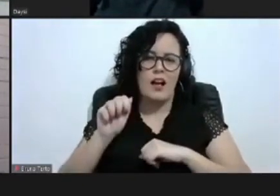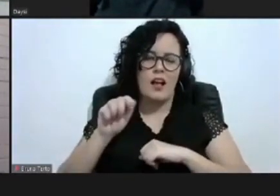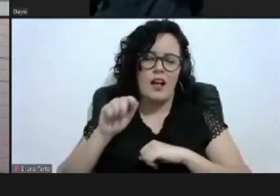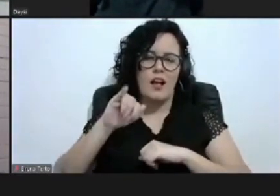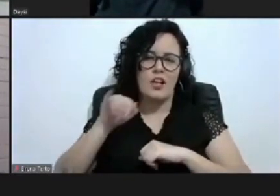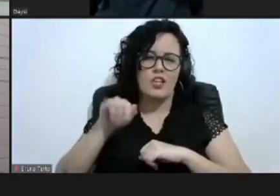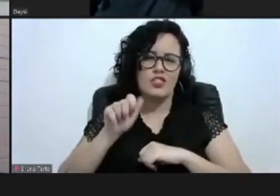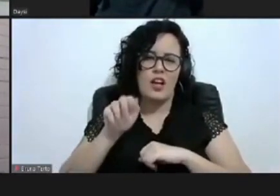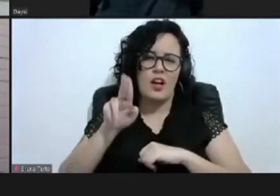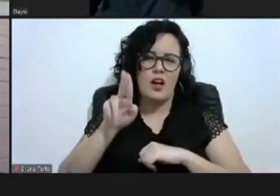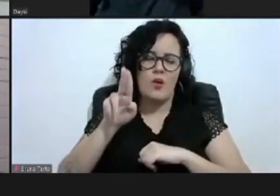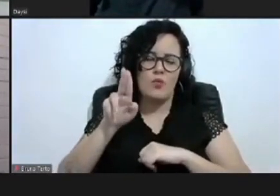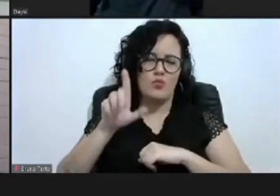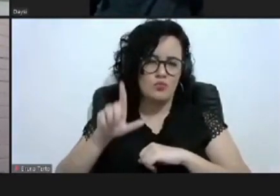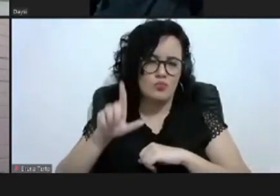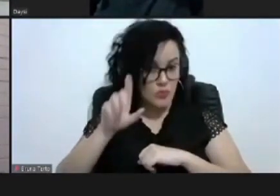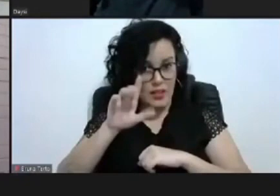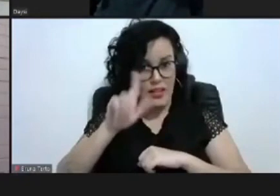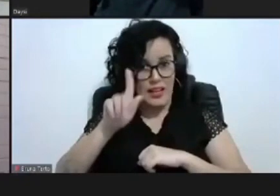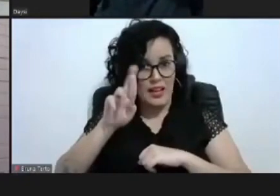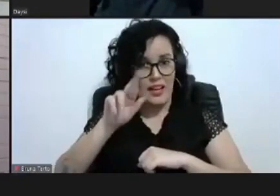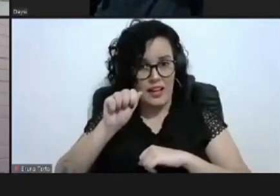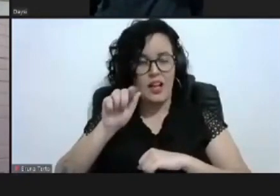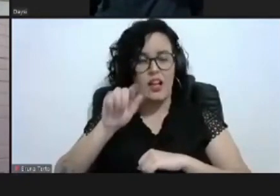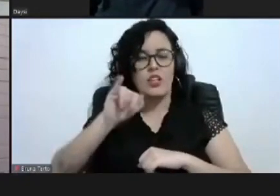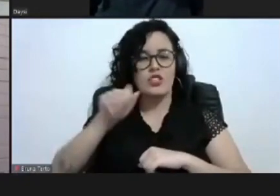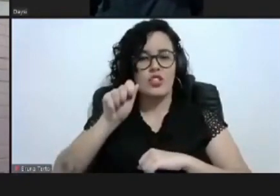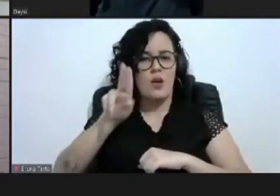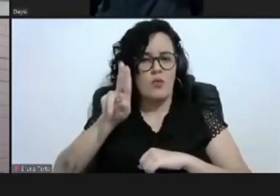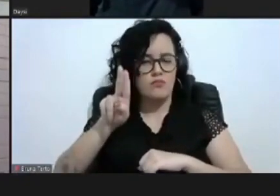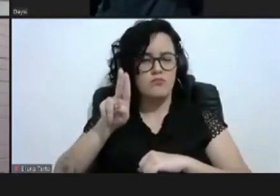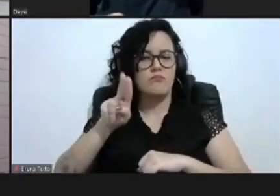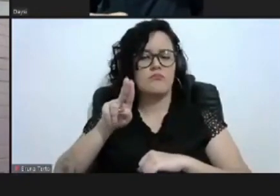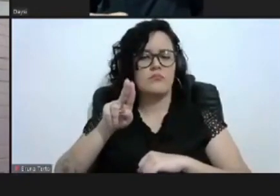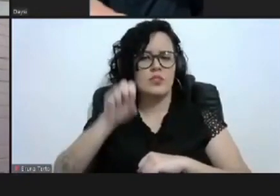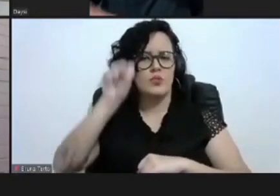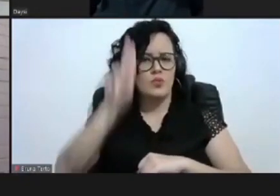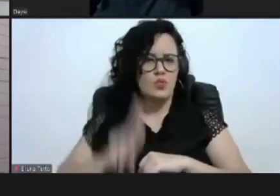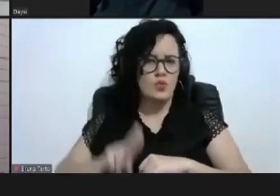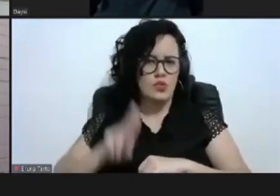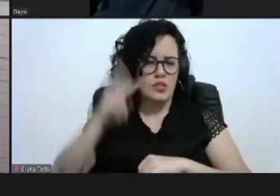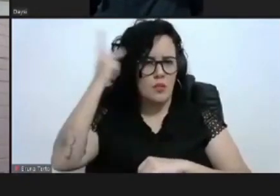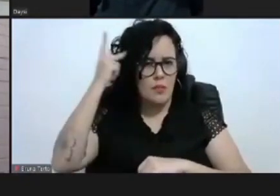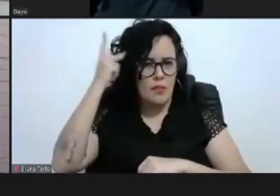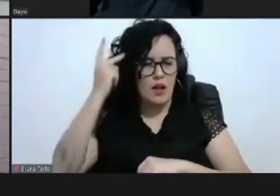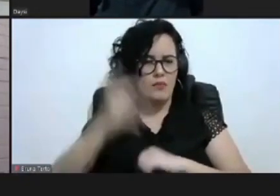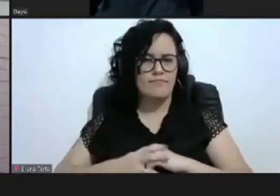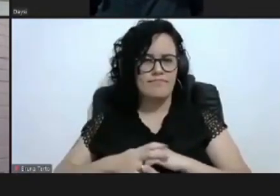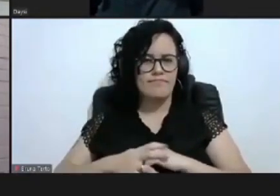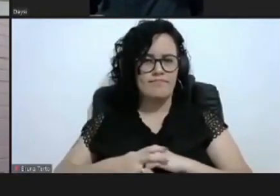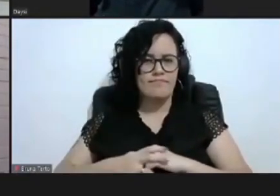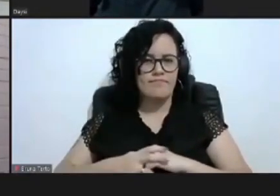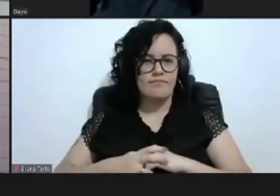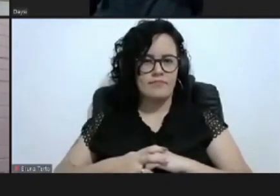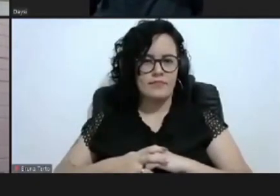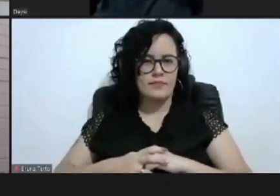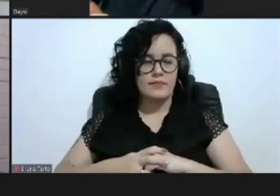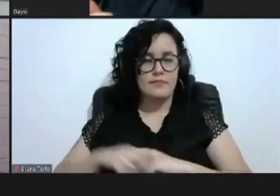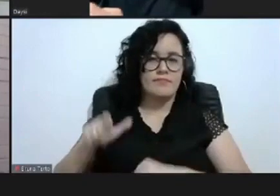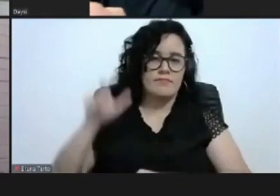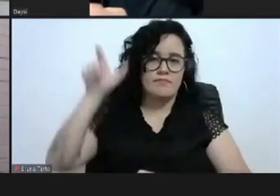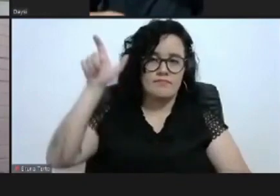São Paulo, e sou filha de um metalúrgico, de uma mulher que veio no